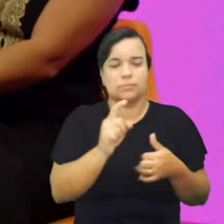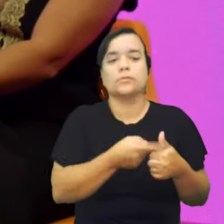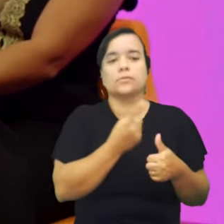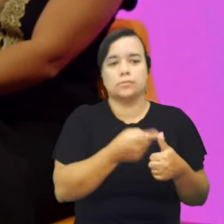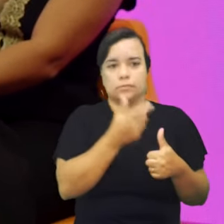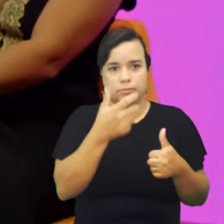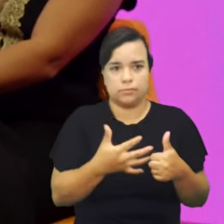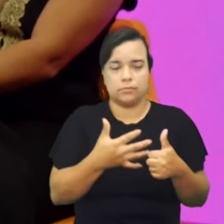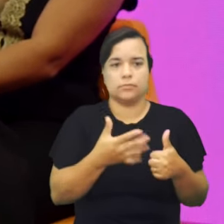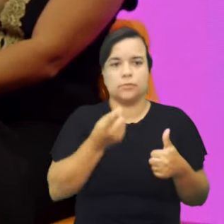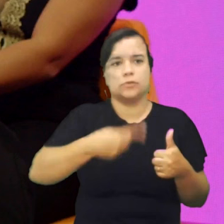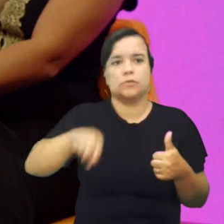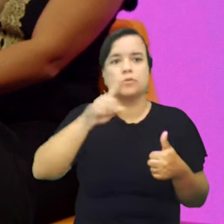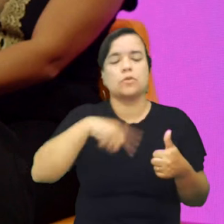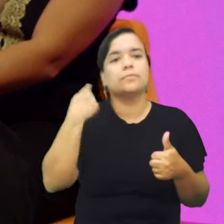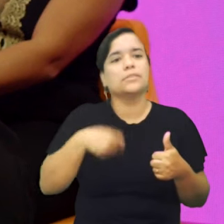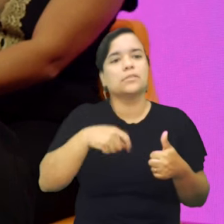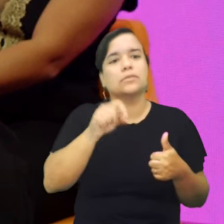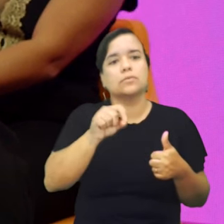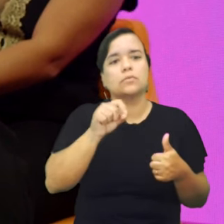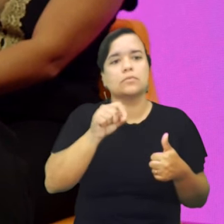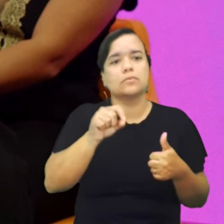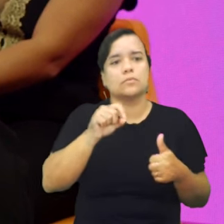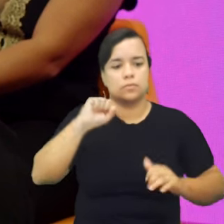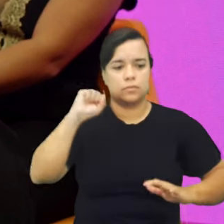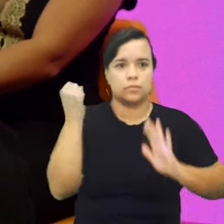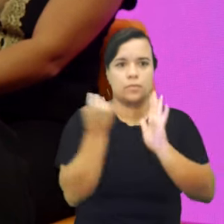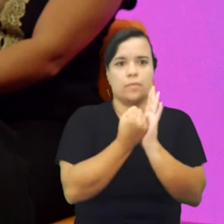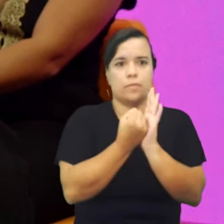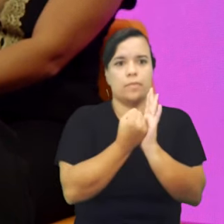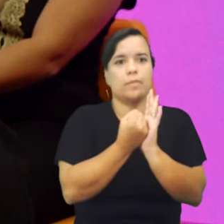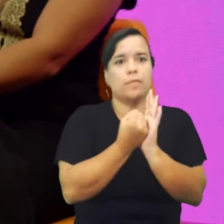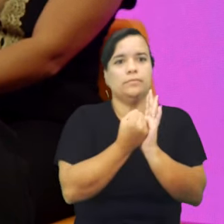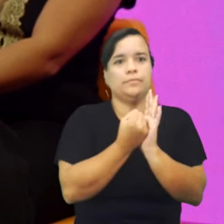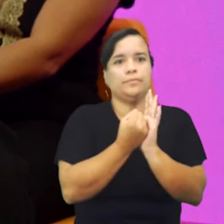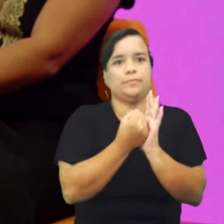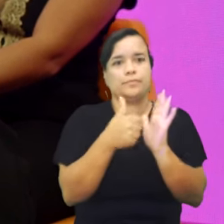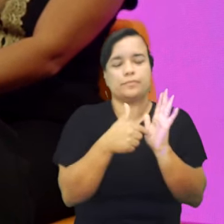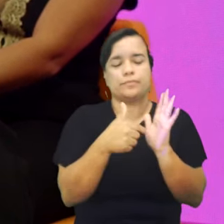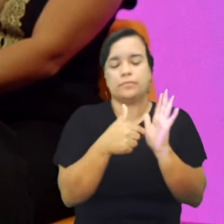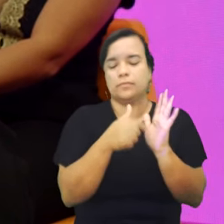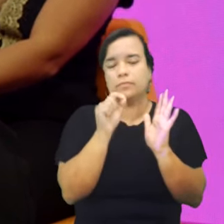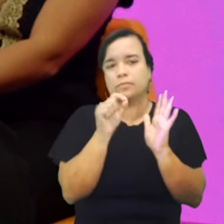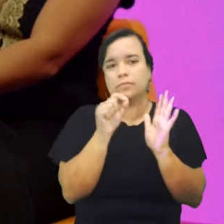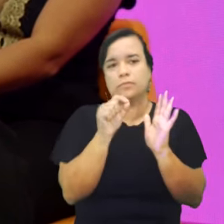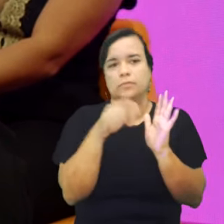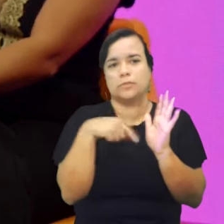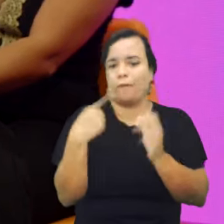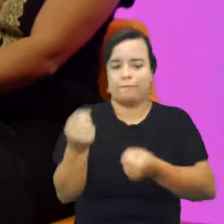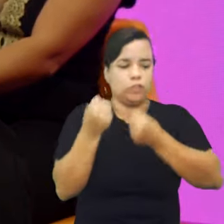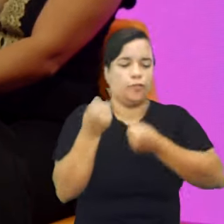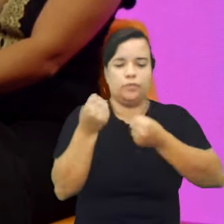primeiro a gente quebrar esse paradigma, né, ou essa coisa retórica de que a gente é